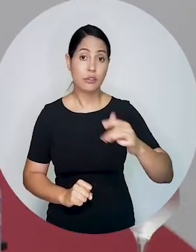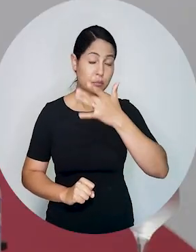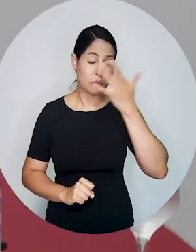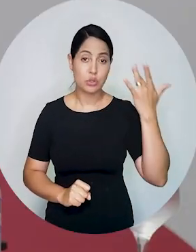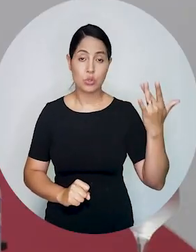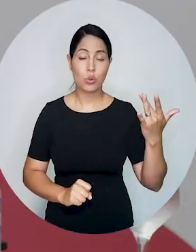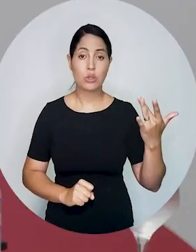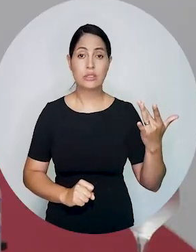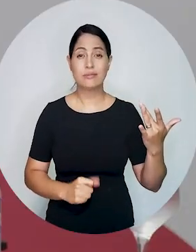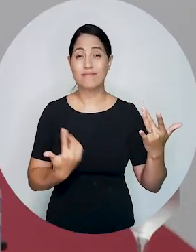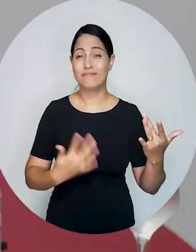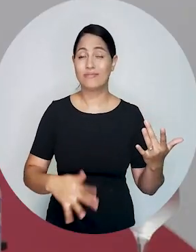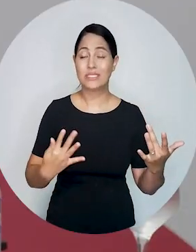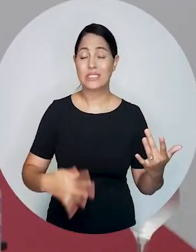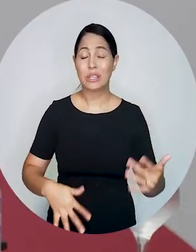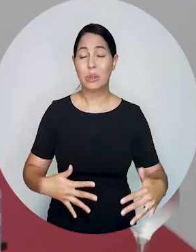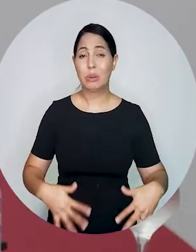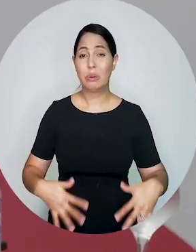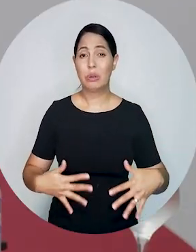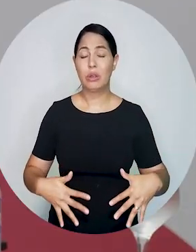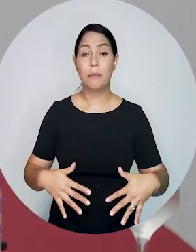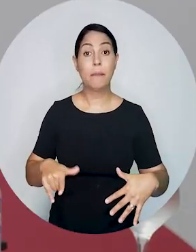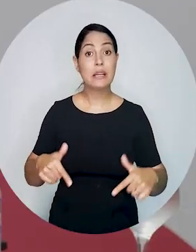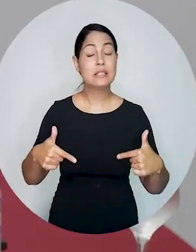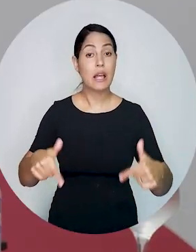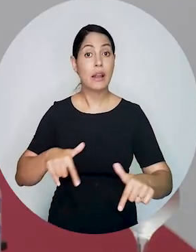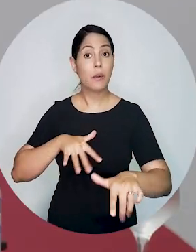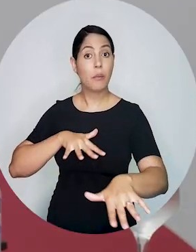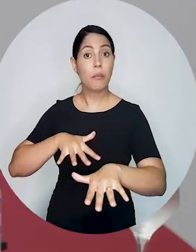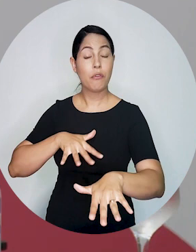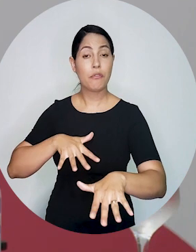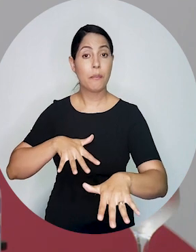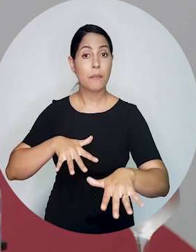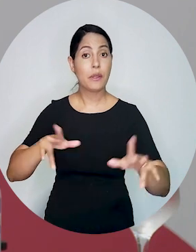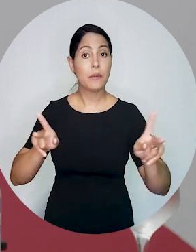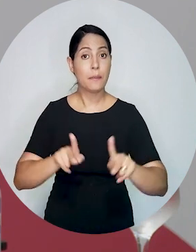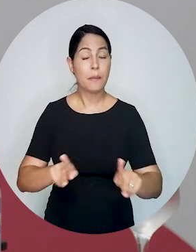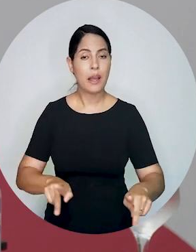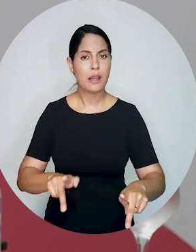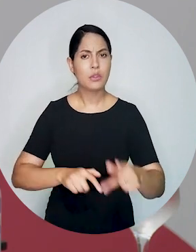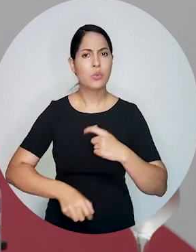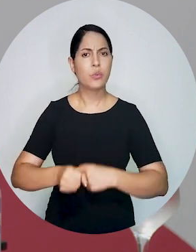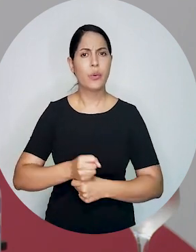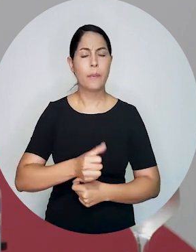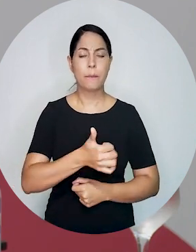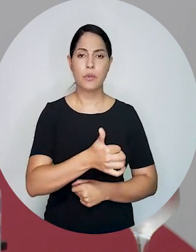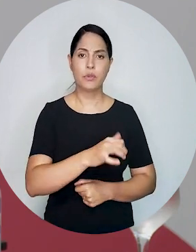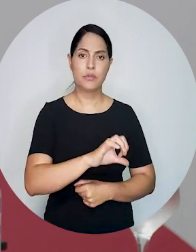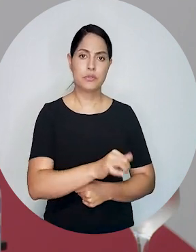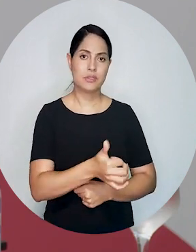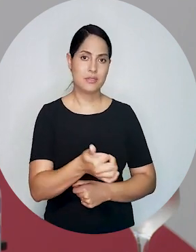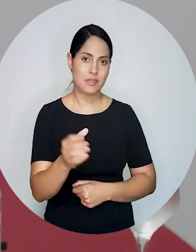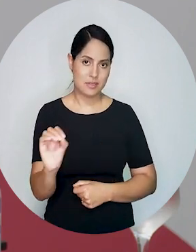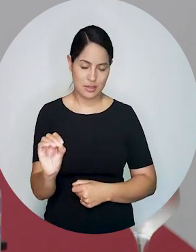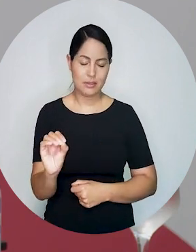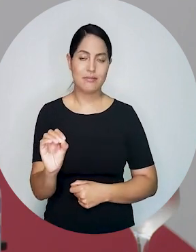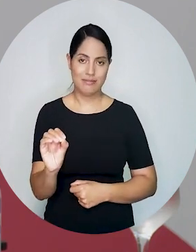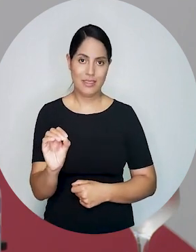ficaram feridas durante esse ato, que era um ato pacífico, né, em 1960,